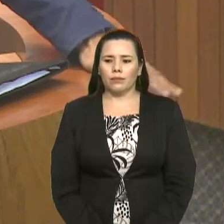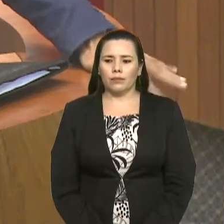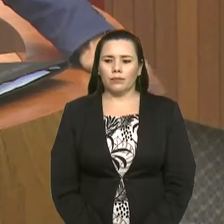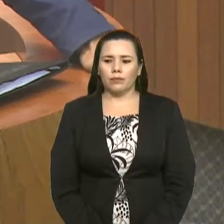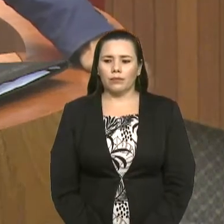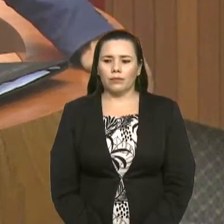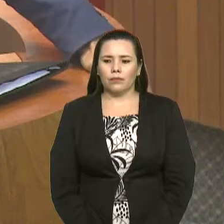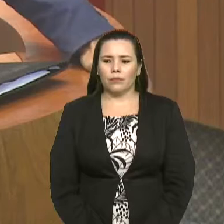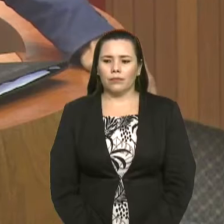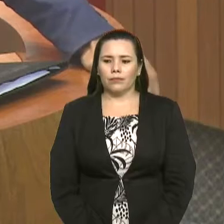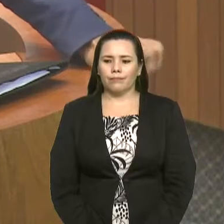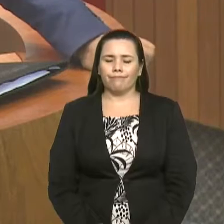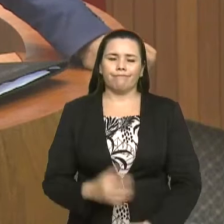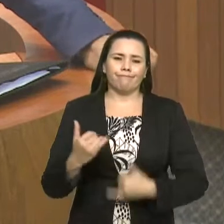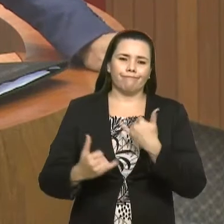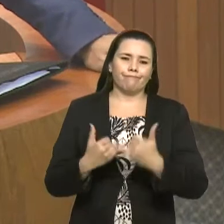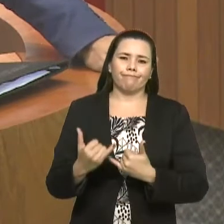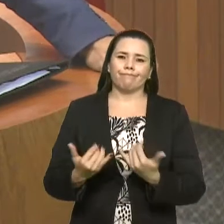É brincadeira.